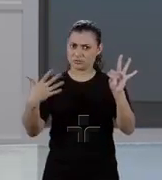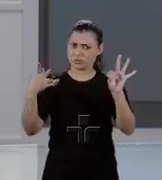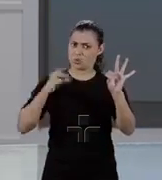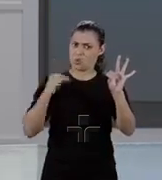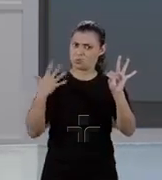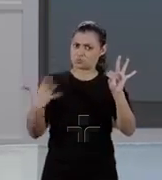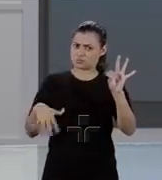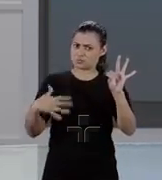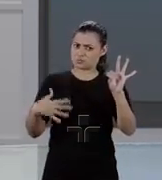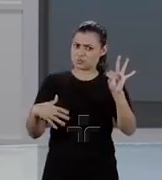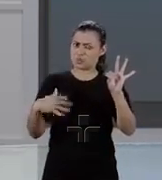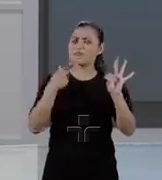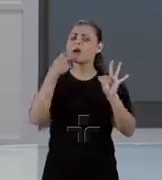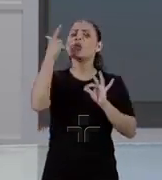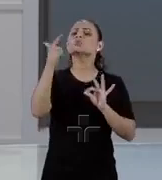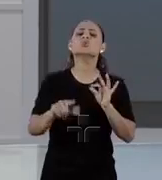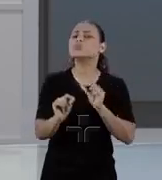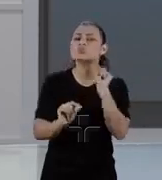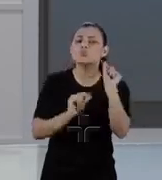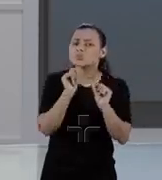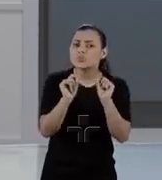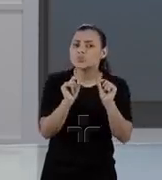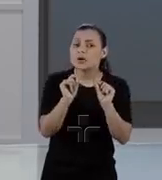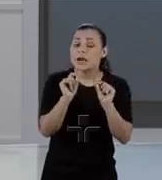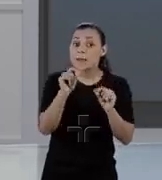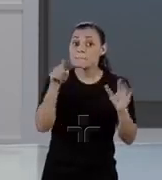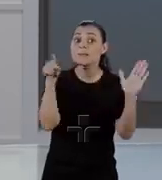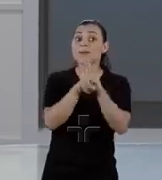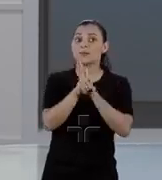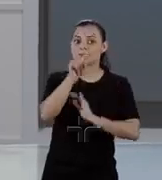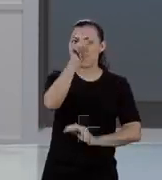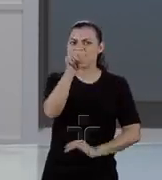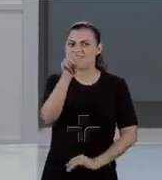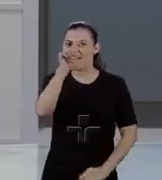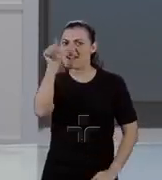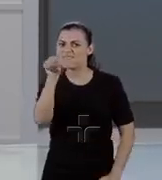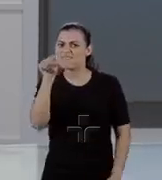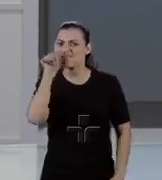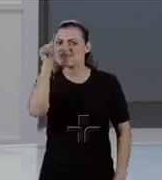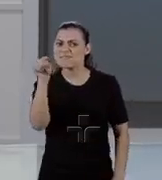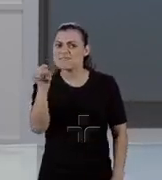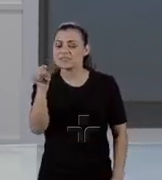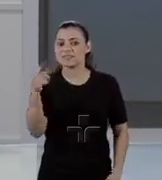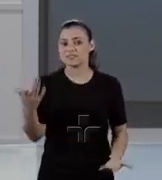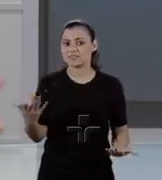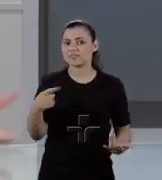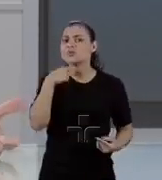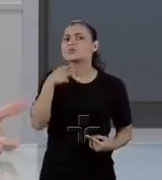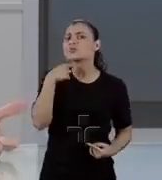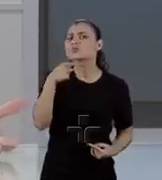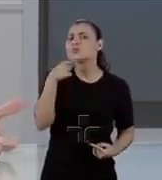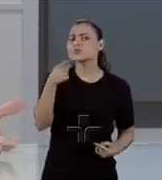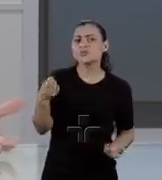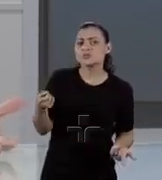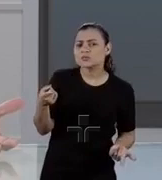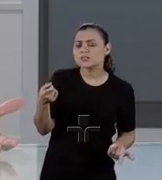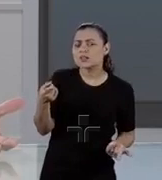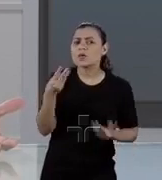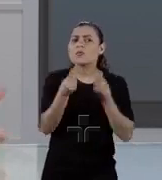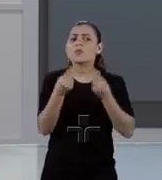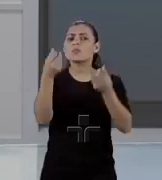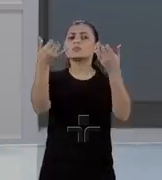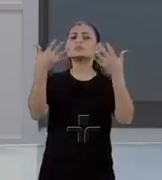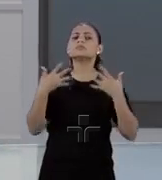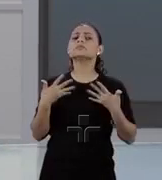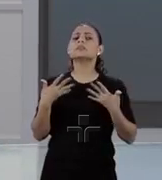falando. O que você quis dizer? Você põe aquelas 15, né? Você escreve várias interrogações do tipo, mas o que você quer dizer com isso?